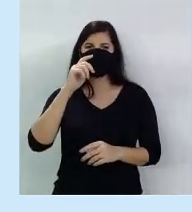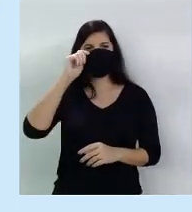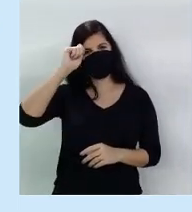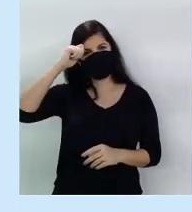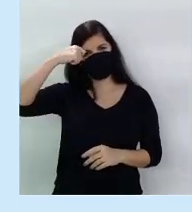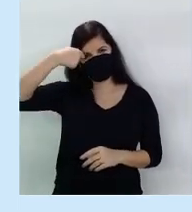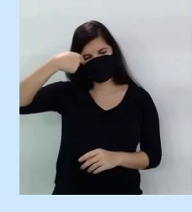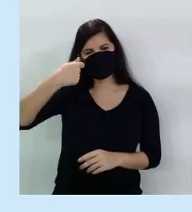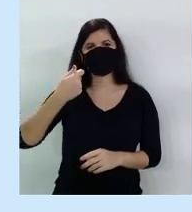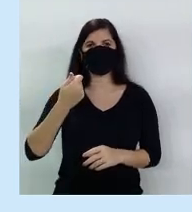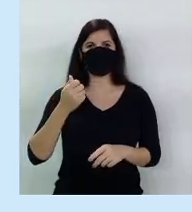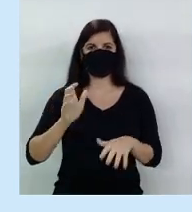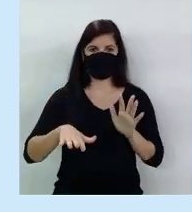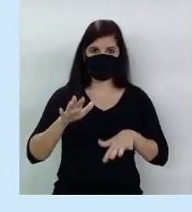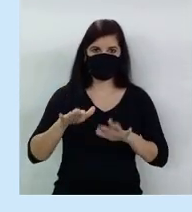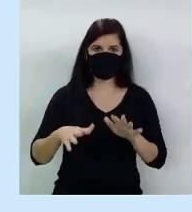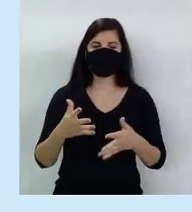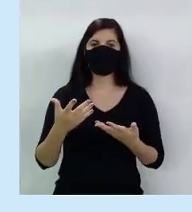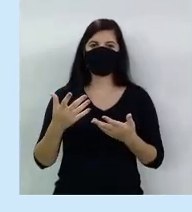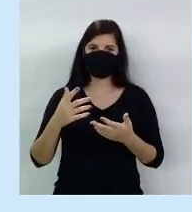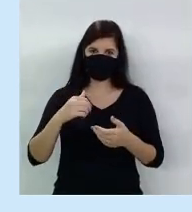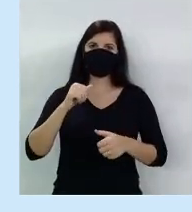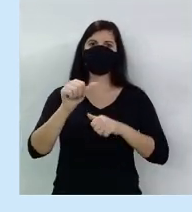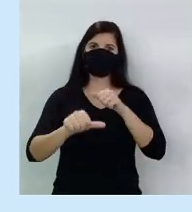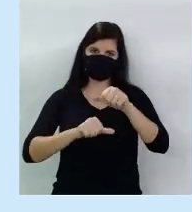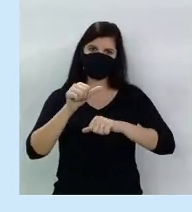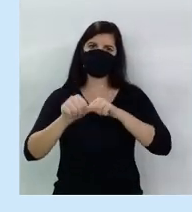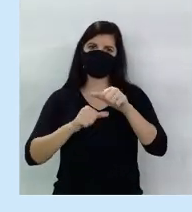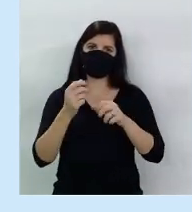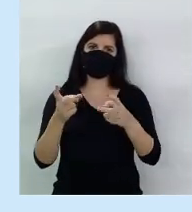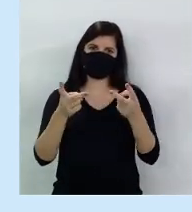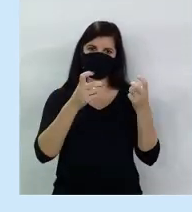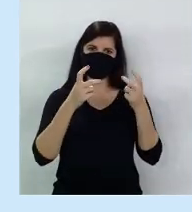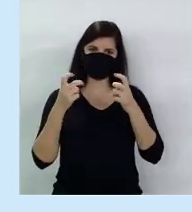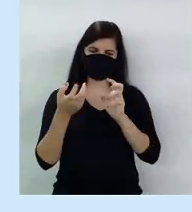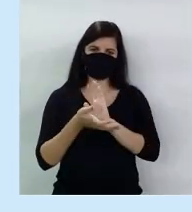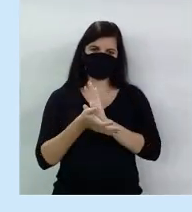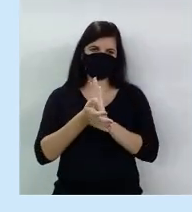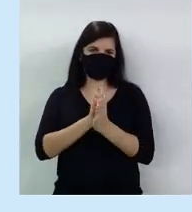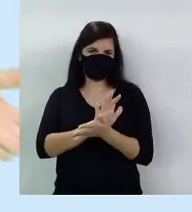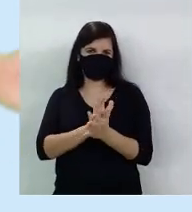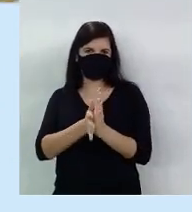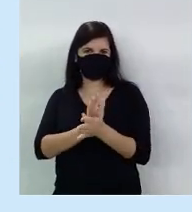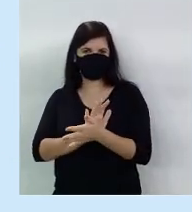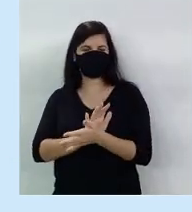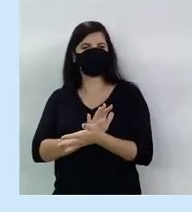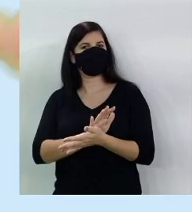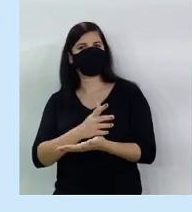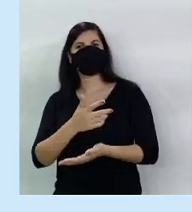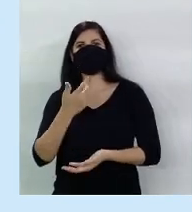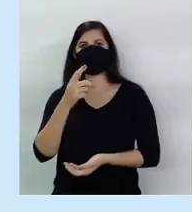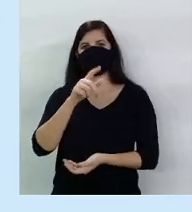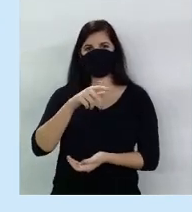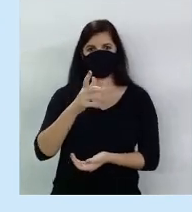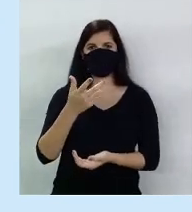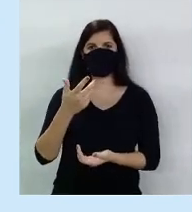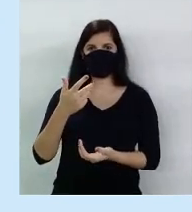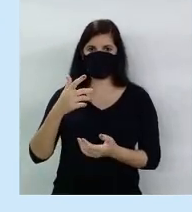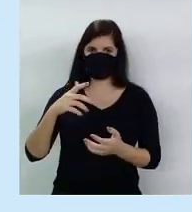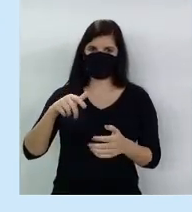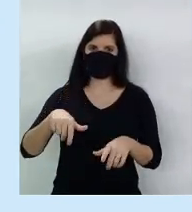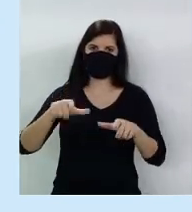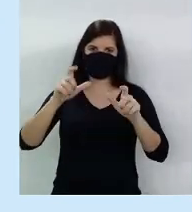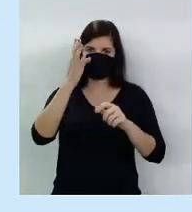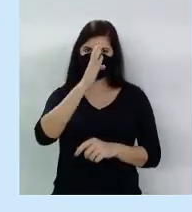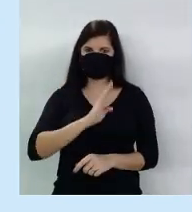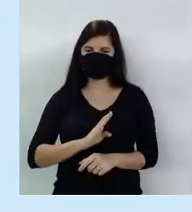e a Umbanda, sofrem também a perseguição e a discriminação, infelizmente, em nossas terras. É por